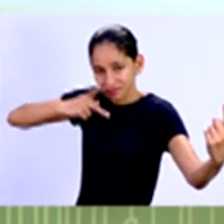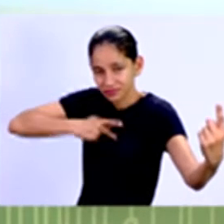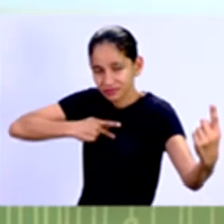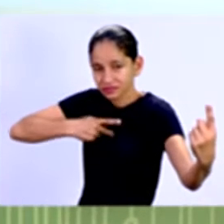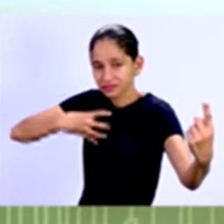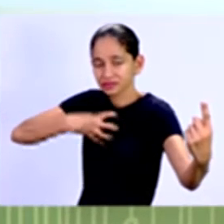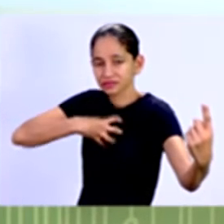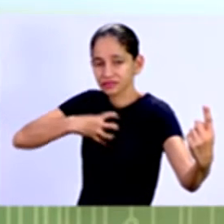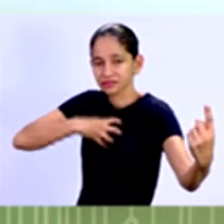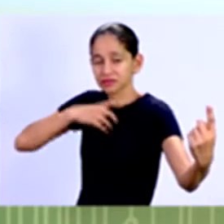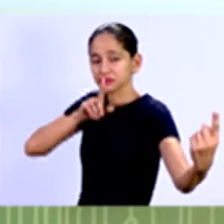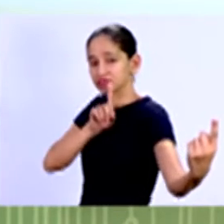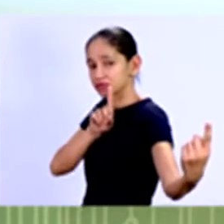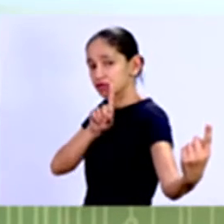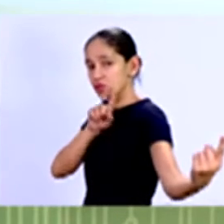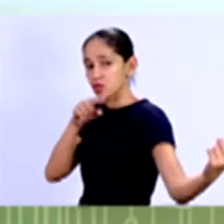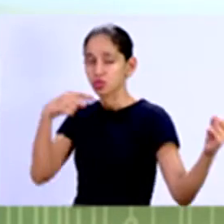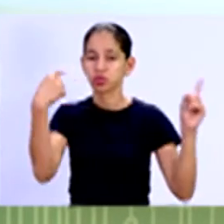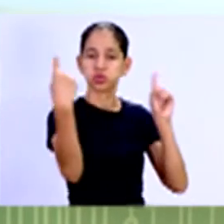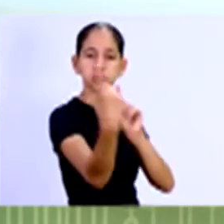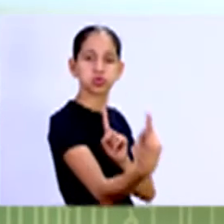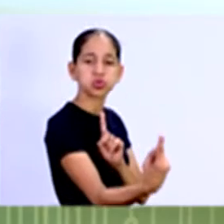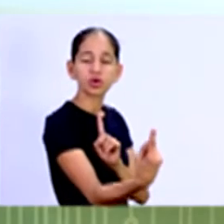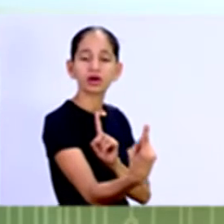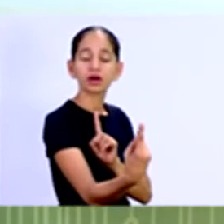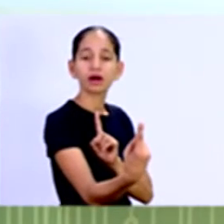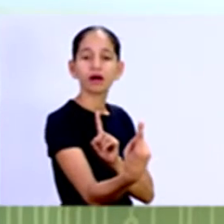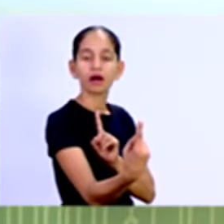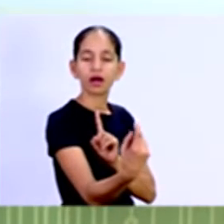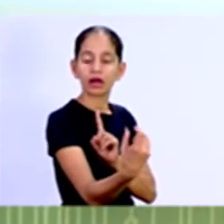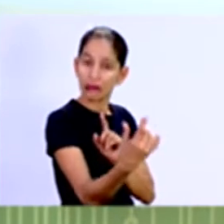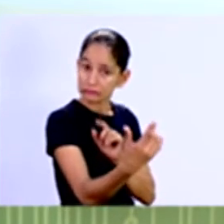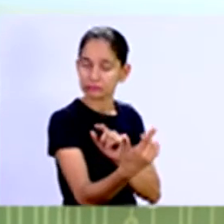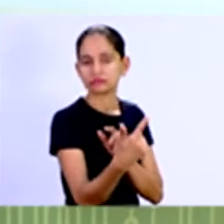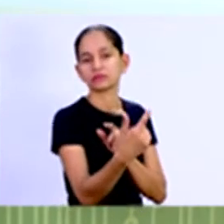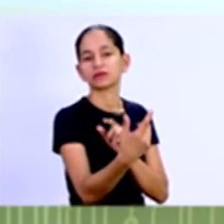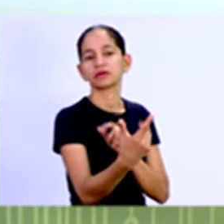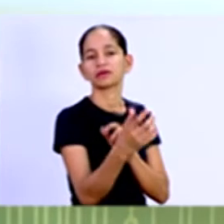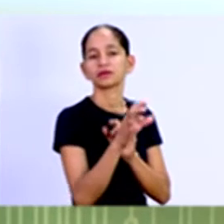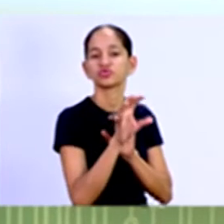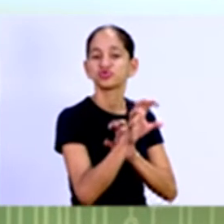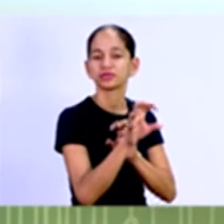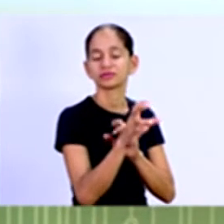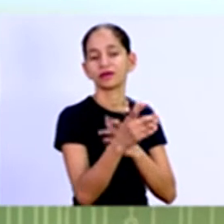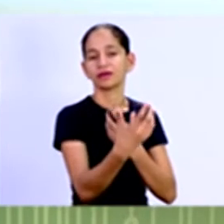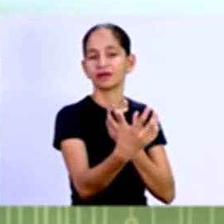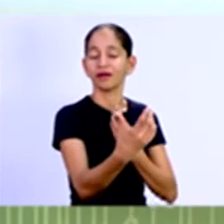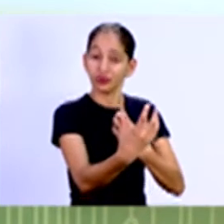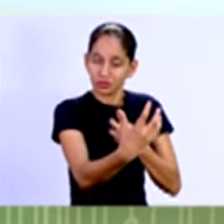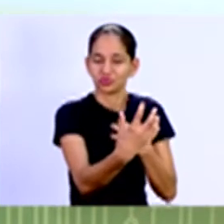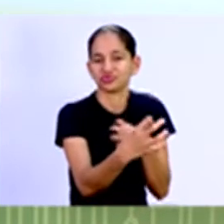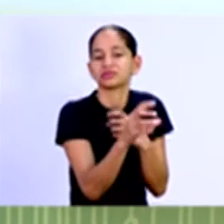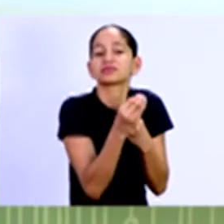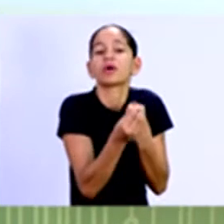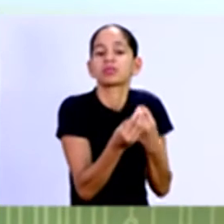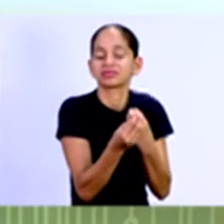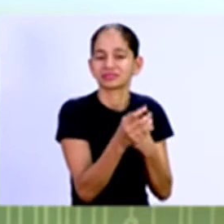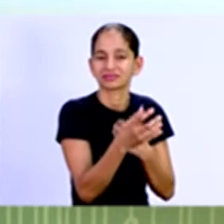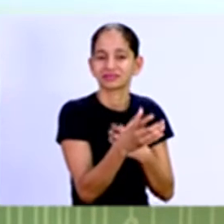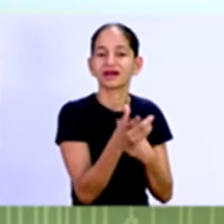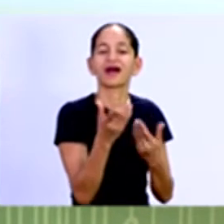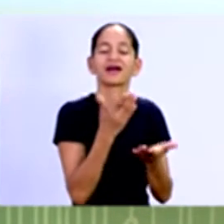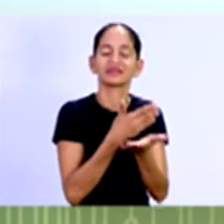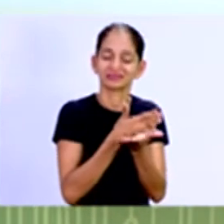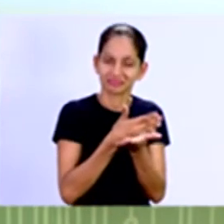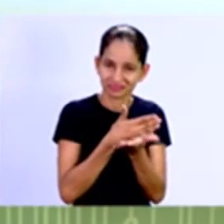que a ação fosse essa, ou que a reação fosse essa? Então, essa é uma das máximas, não é a